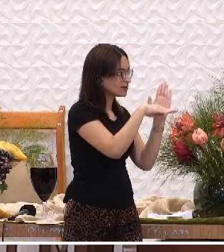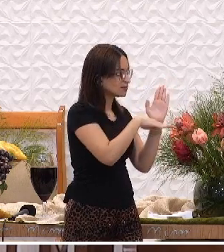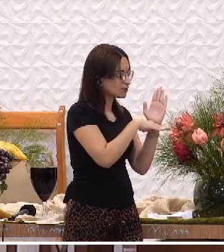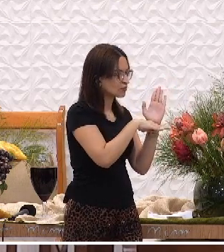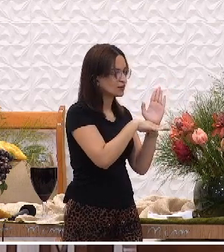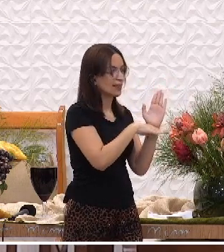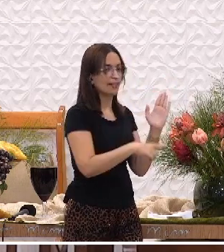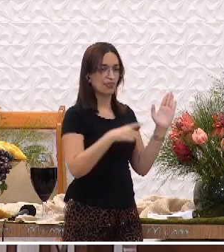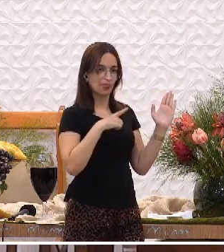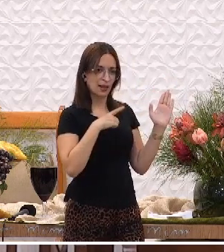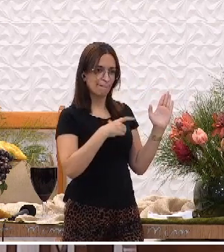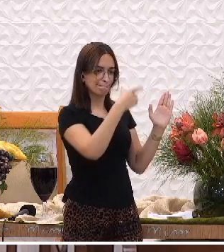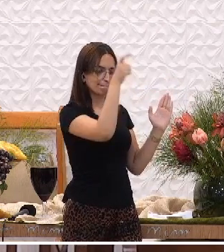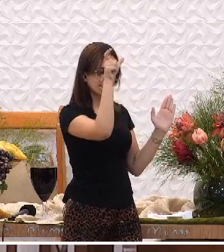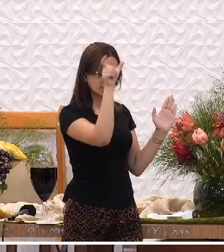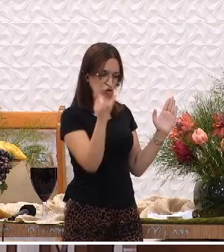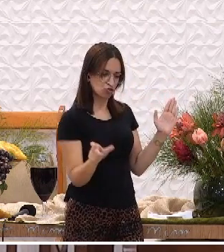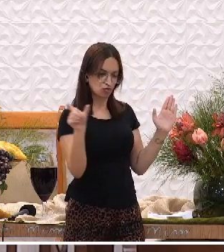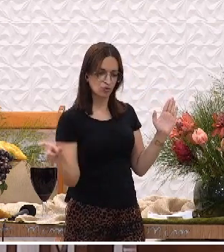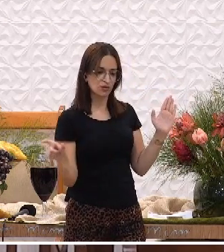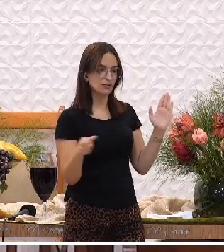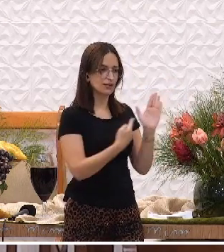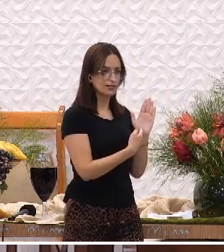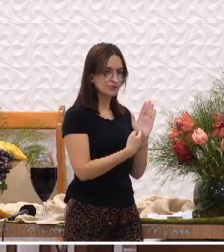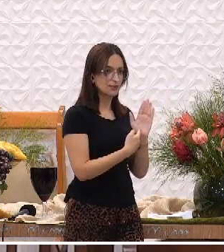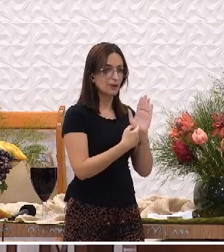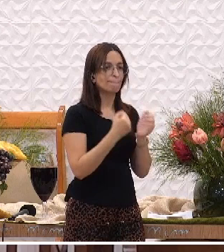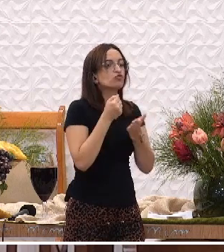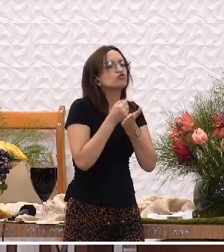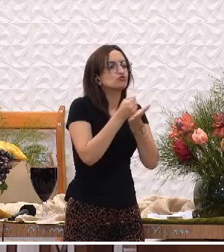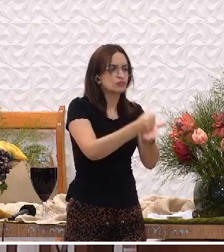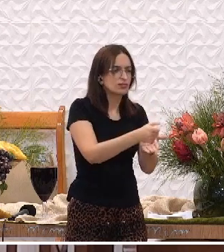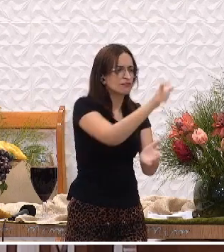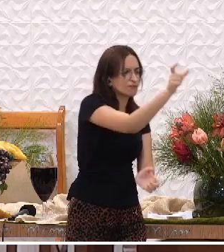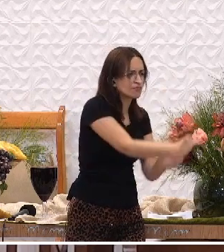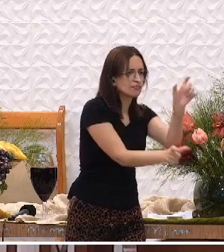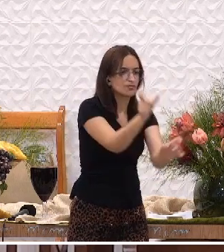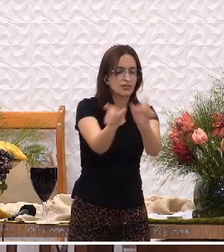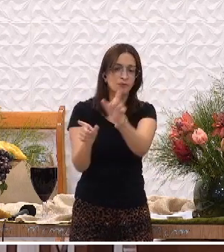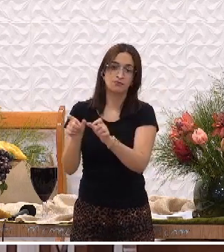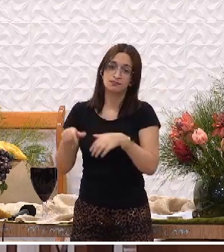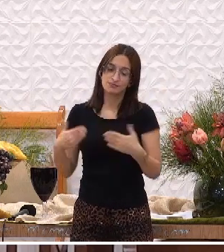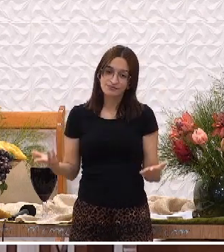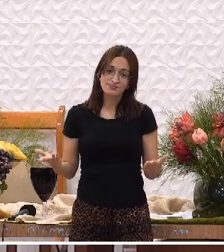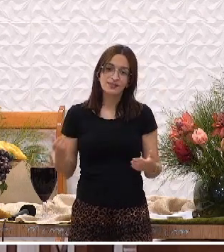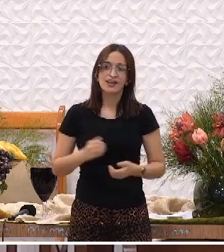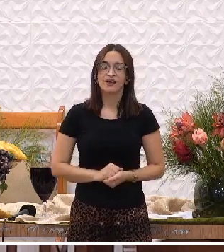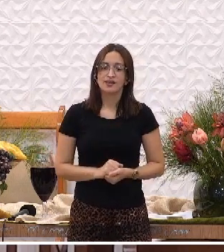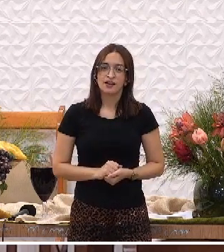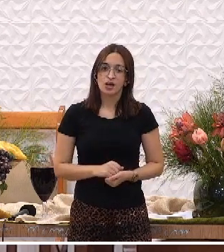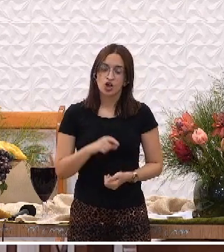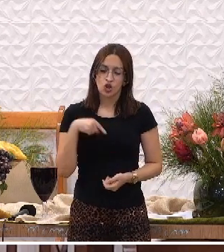disponibilizou, que já está ciente que eles vão ser em algum momento procurados por vocês. E, basicamente, é isso. A gente não tem um programa